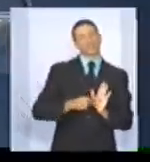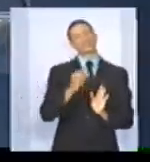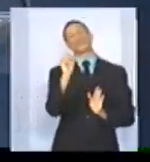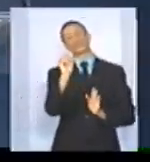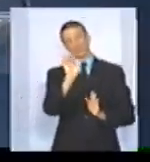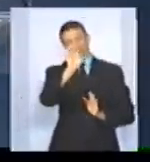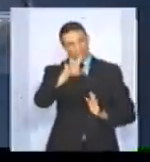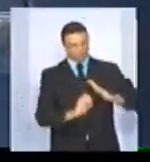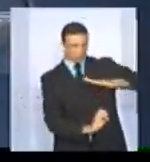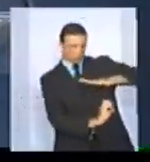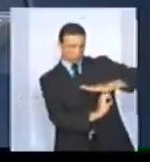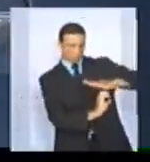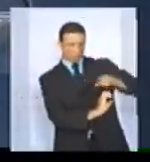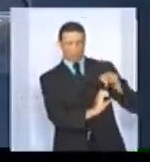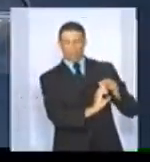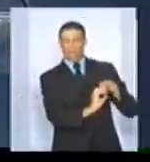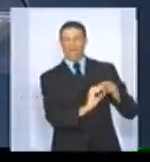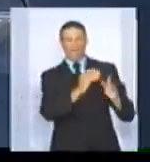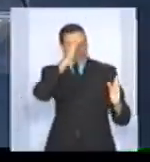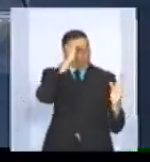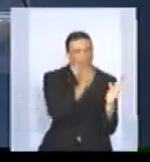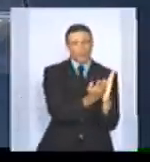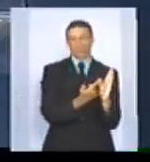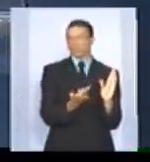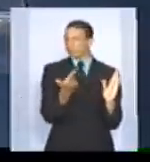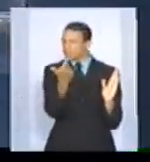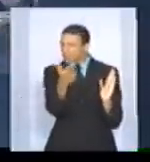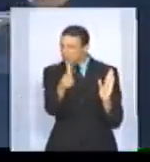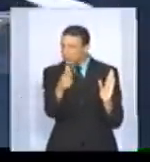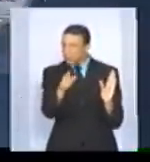que não se submeter às restrições impostas pela ANSINE,